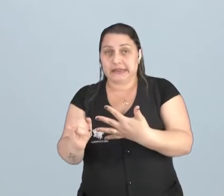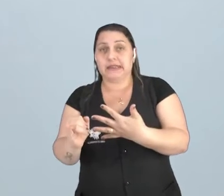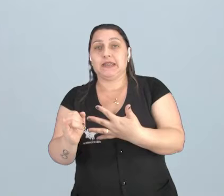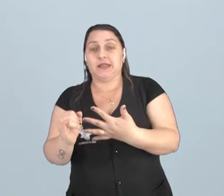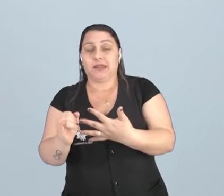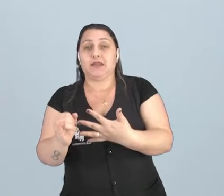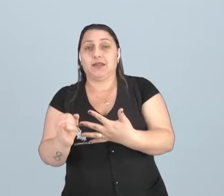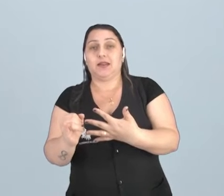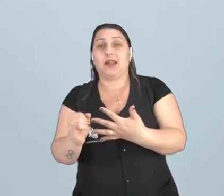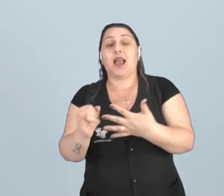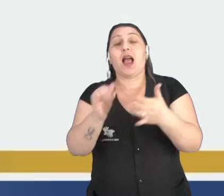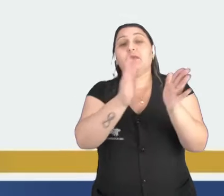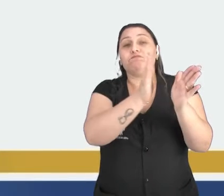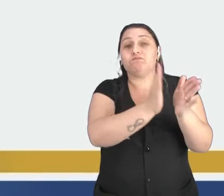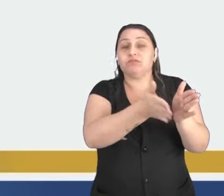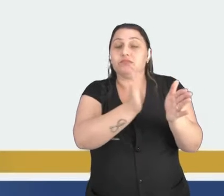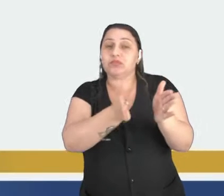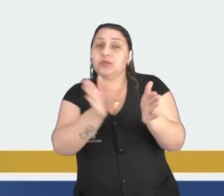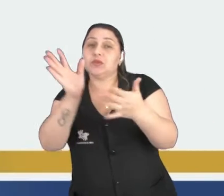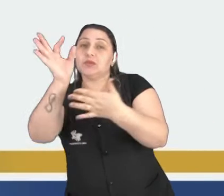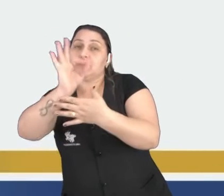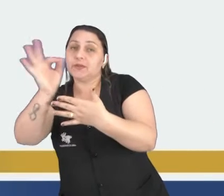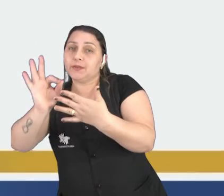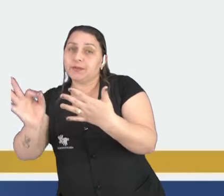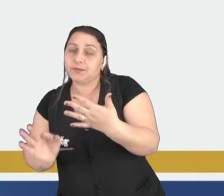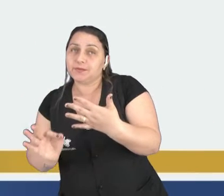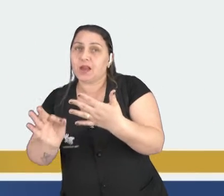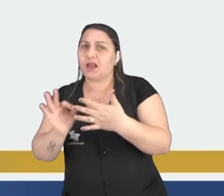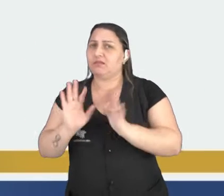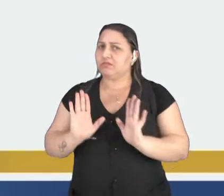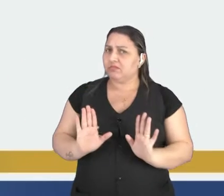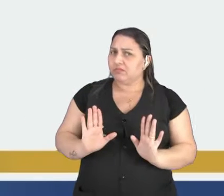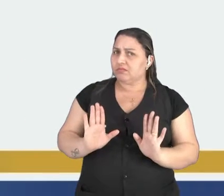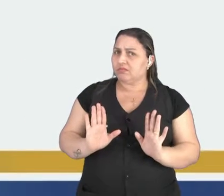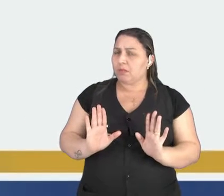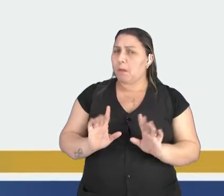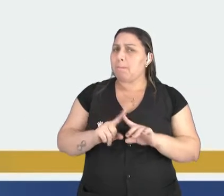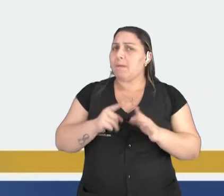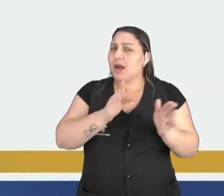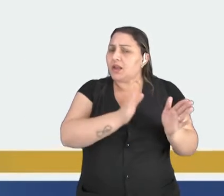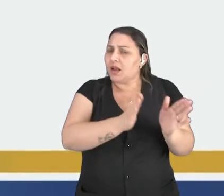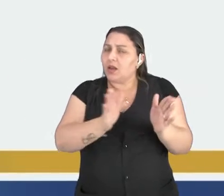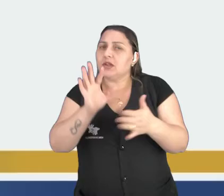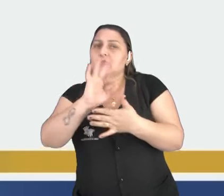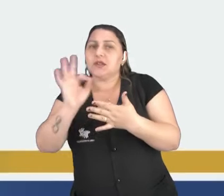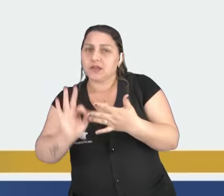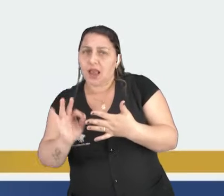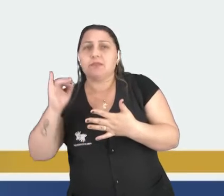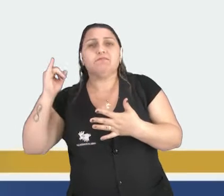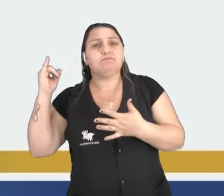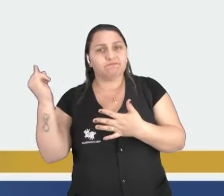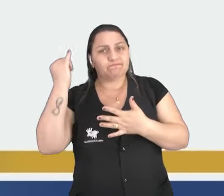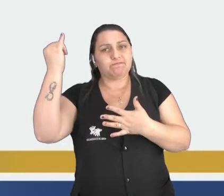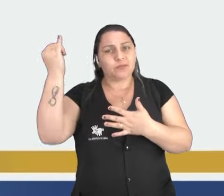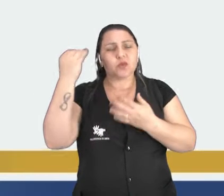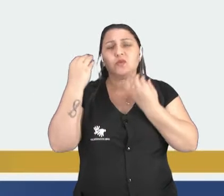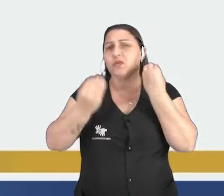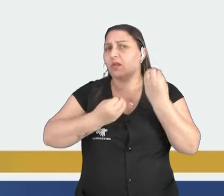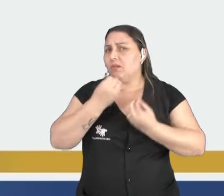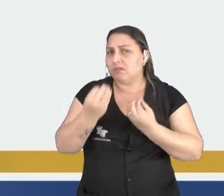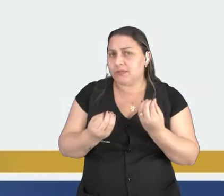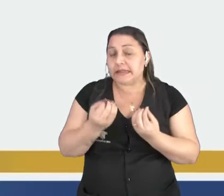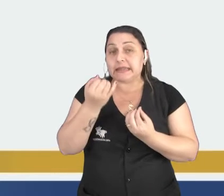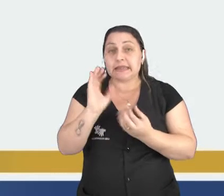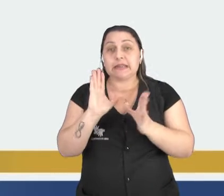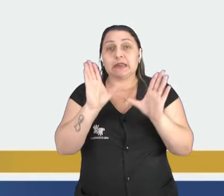em consideração a ordem de seus elementos. Espera aí. Então, a ordem dos seus elementos é muito importante. Como assim?